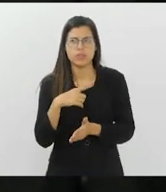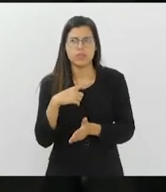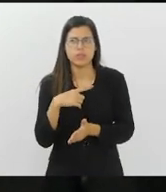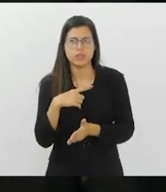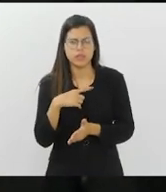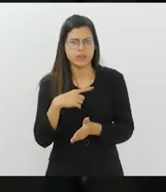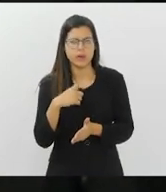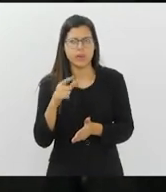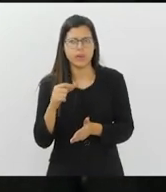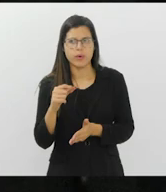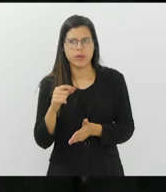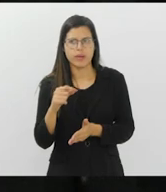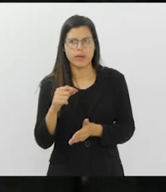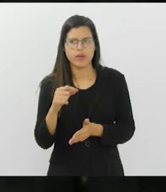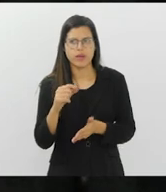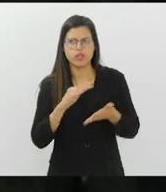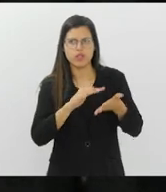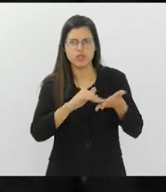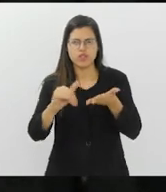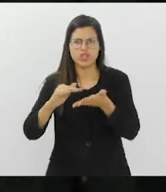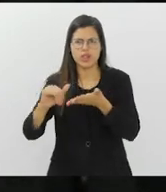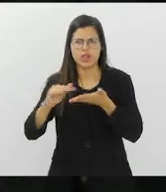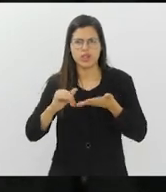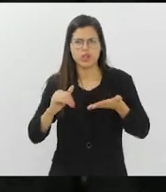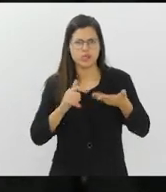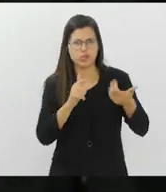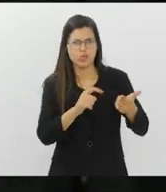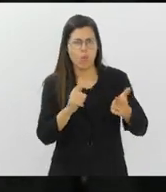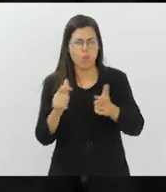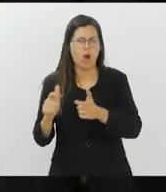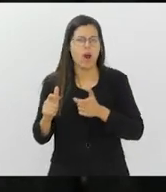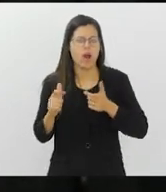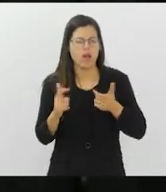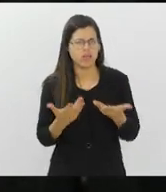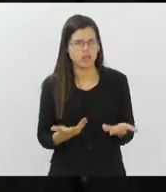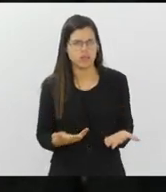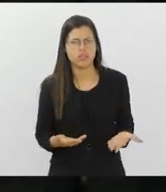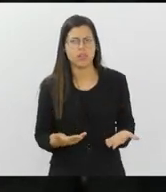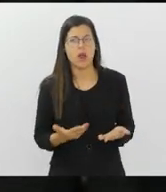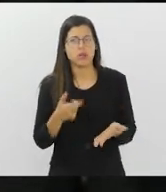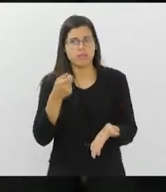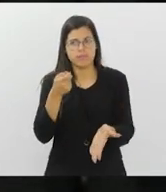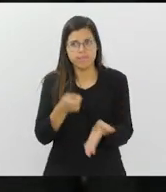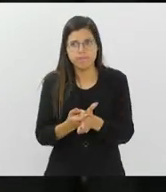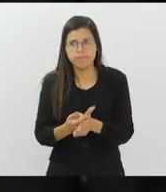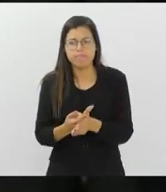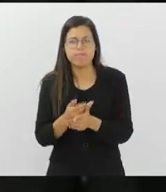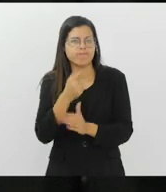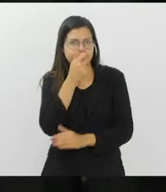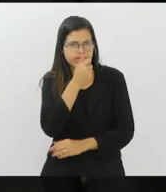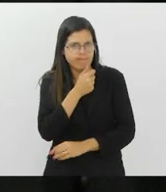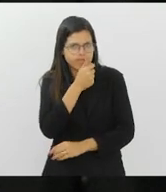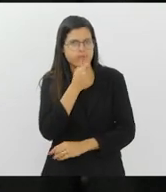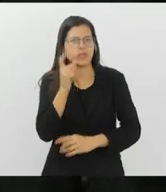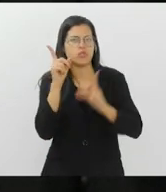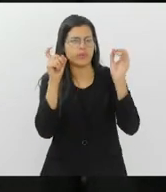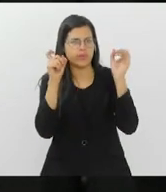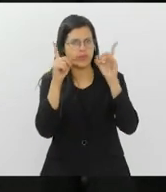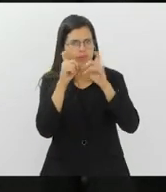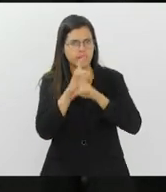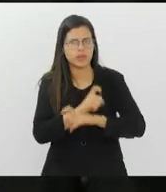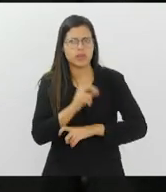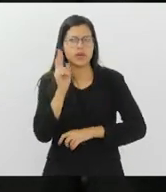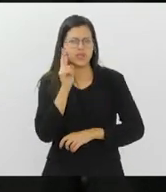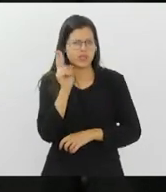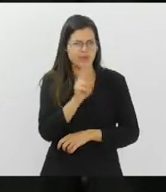descredenciamento dos lugares. Né? Então, a gente já paga com sacrifício. Né? Eu vejo que todas as mães aqui, a gente sabe o quanto que a